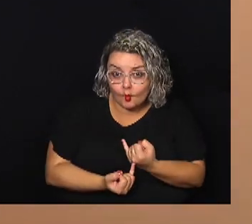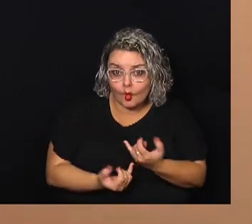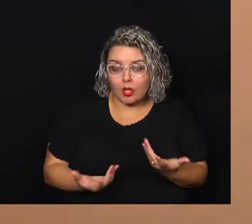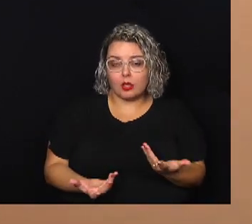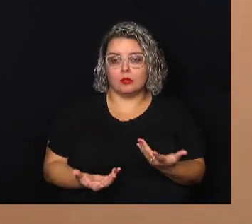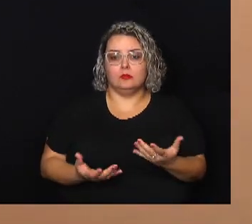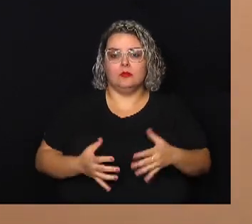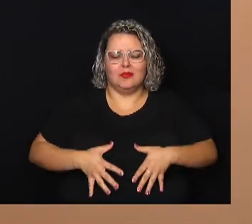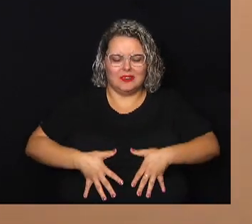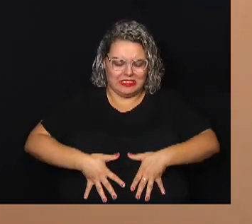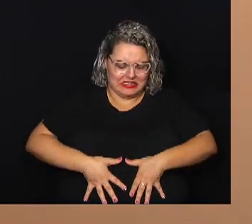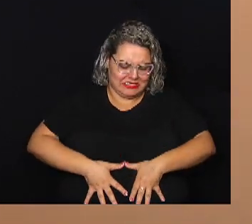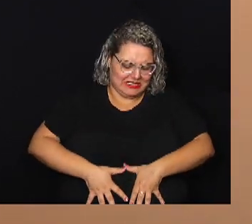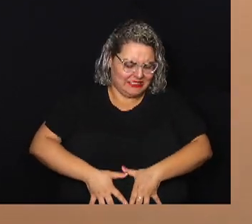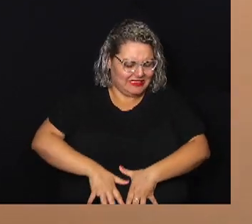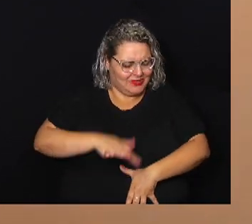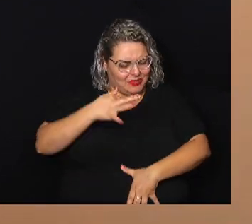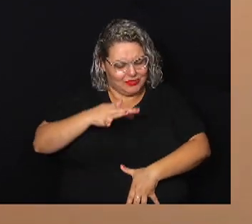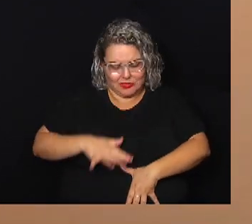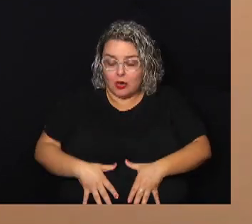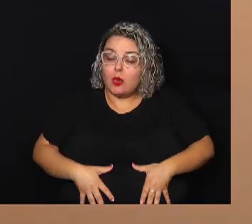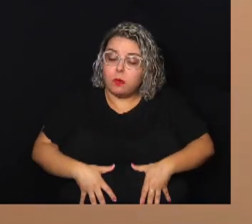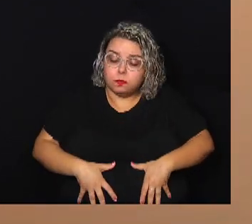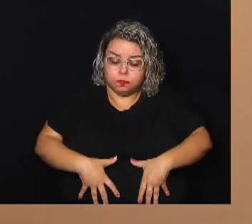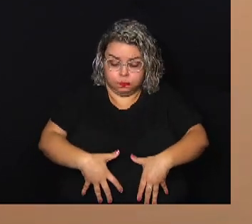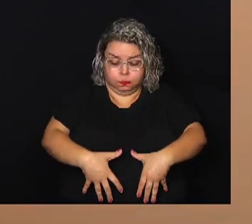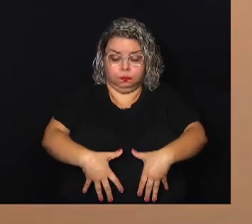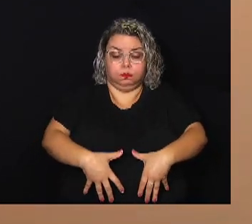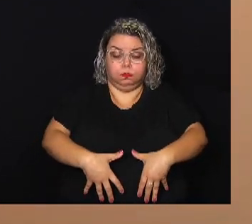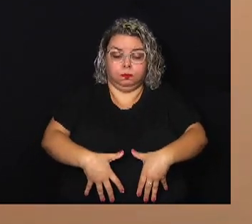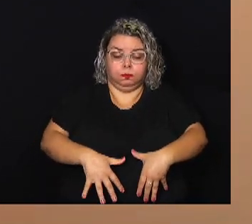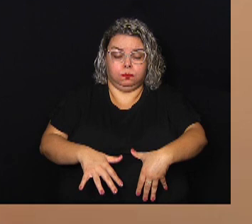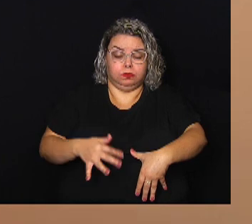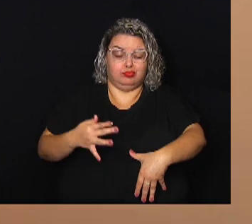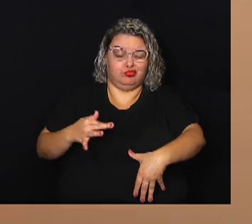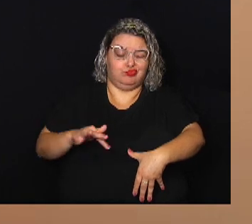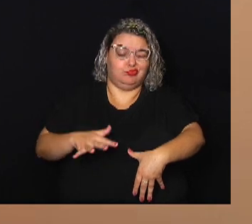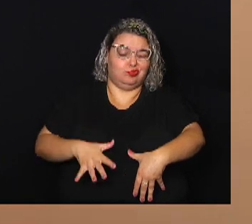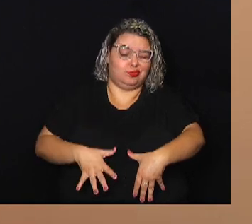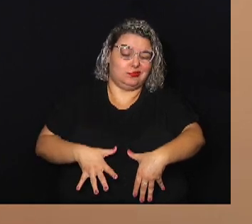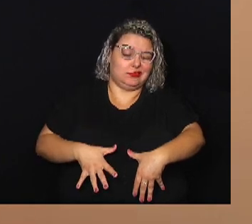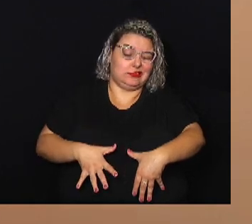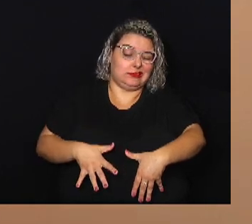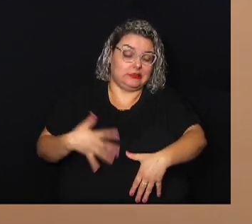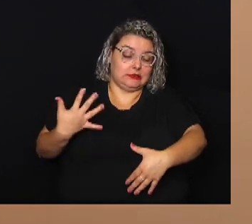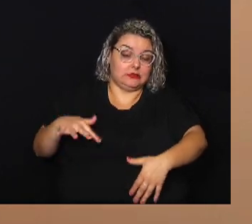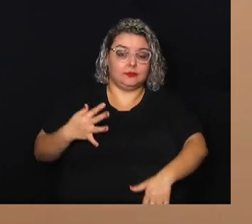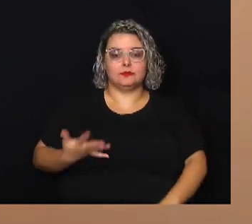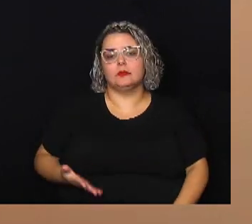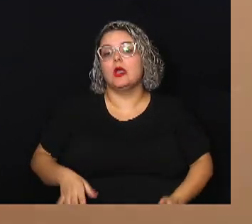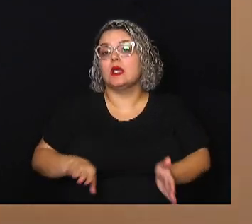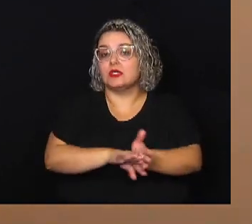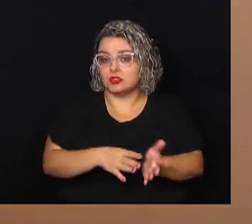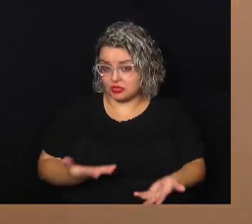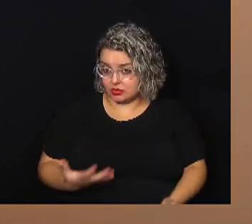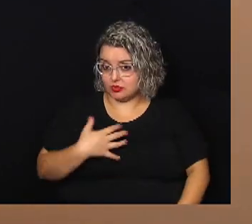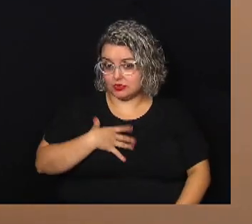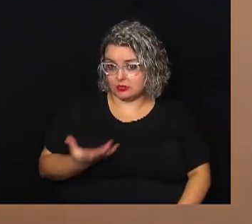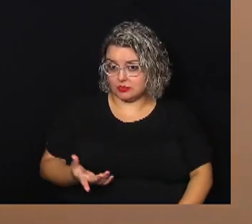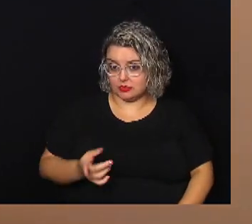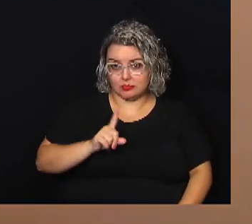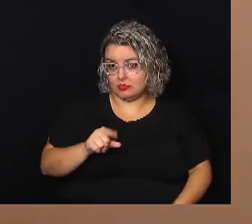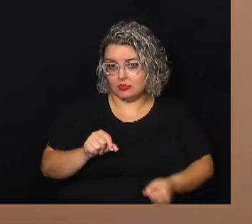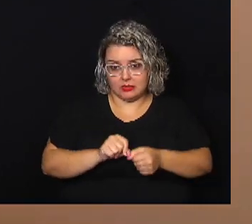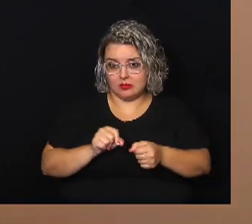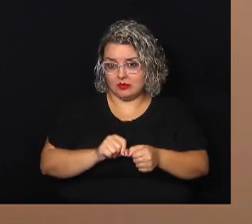abdômen doloroso, abdômen inchado. O paciente que chega com esses sintomas, esse paciente ele não vai mais fazer um exame